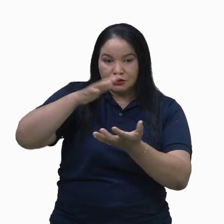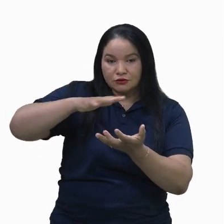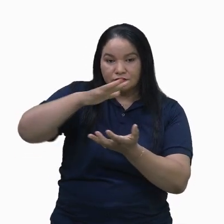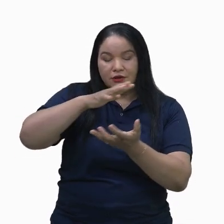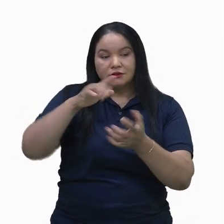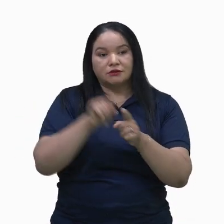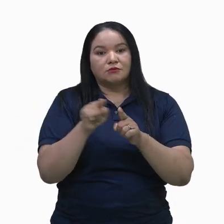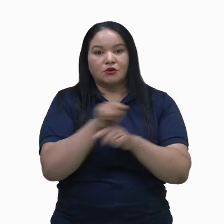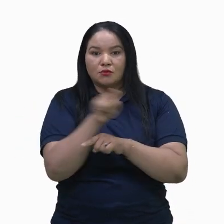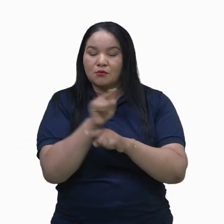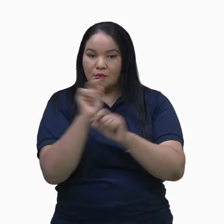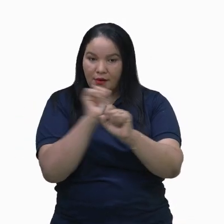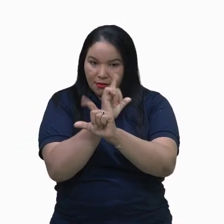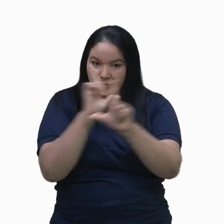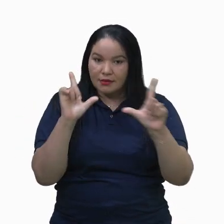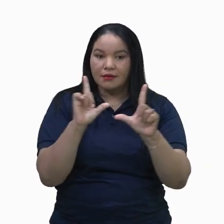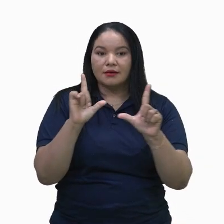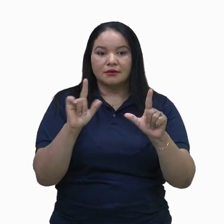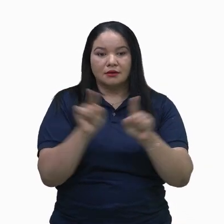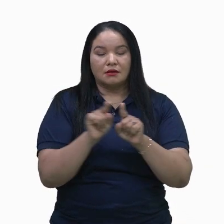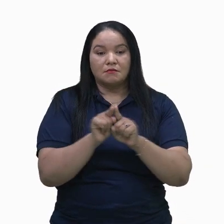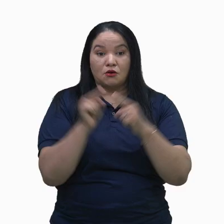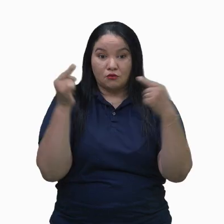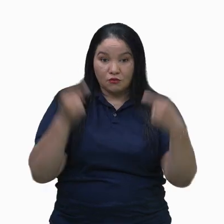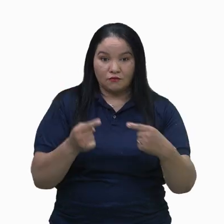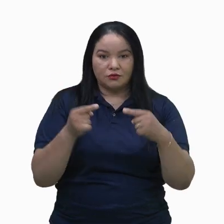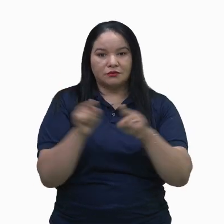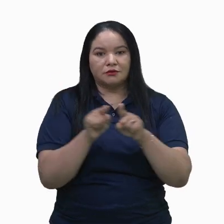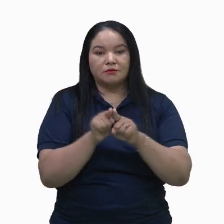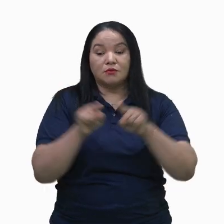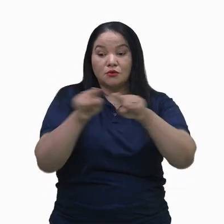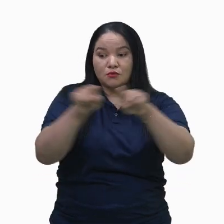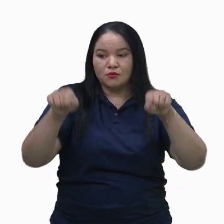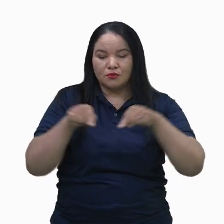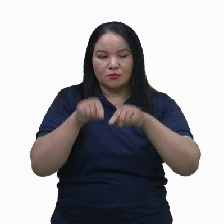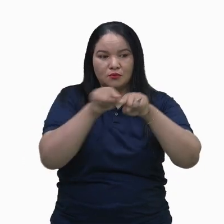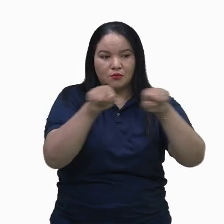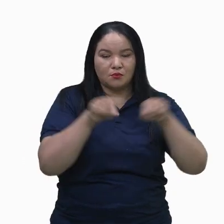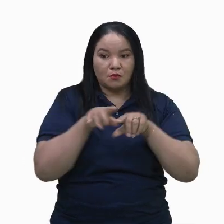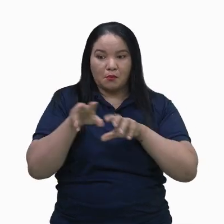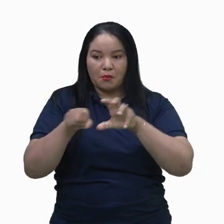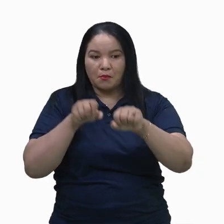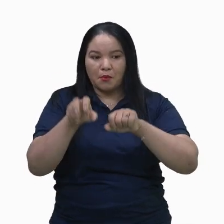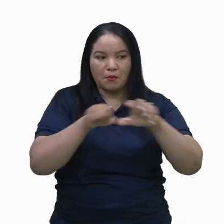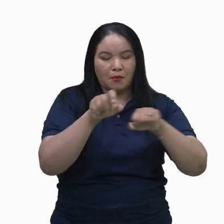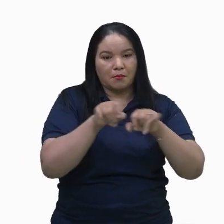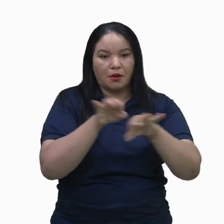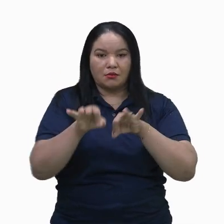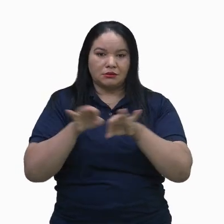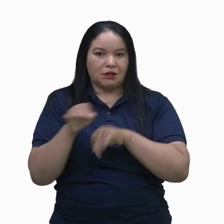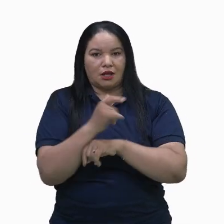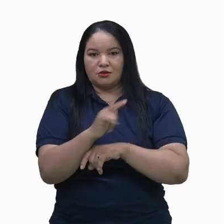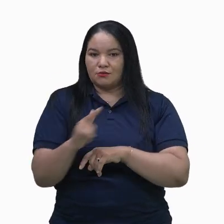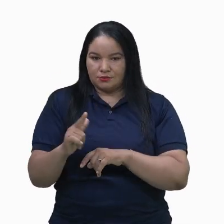questão aí. E um desses conflitos é a ocupação desordenada na Amazônia, né, professora? Exatamente, professor. E aí, isso não